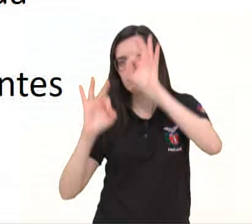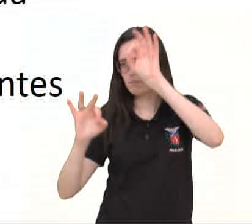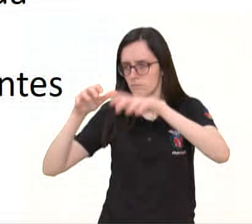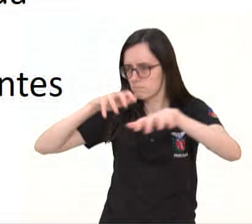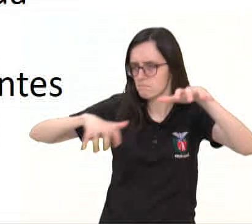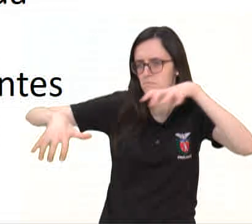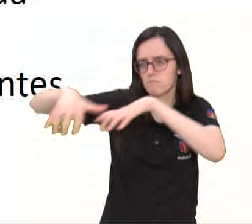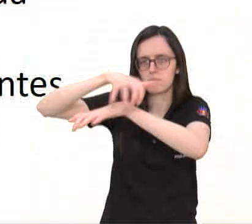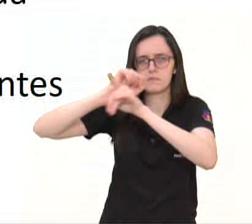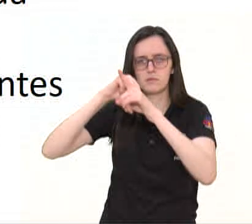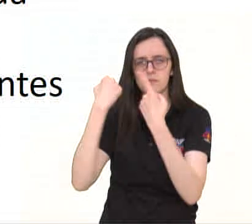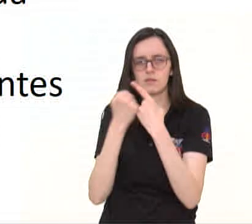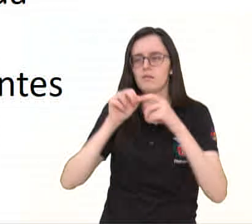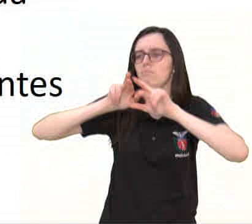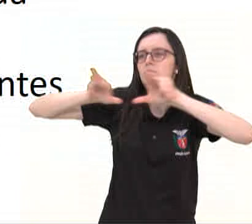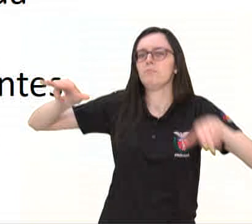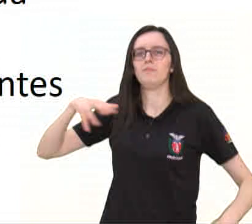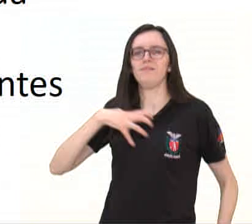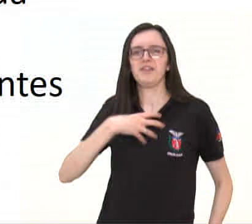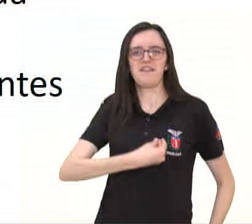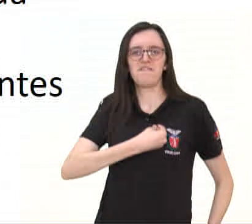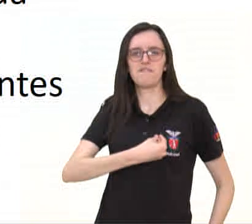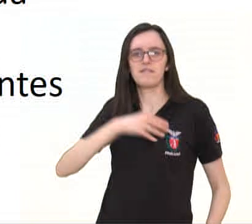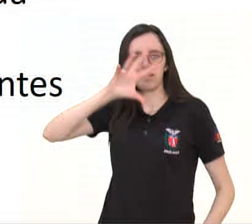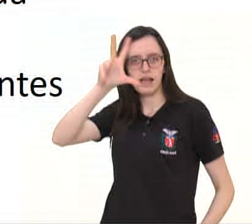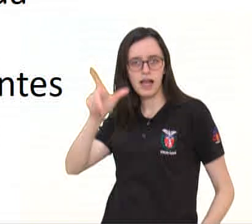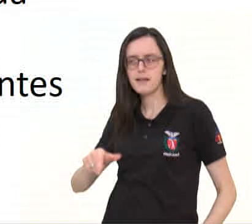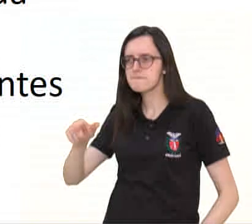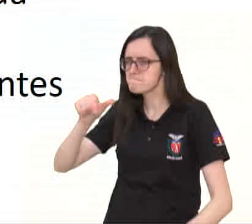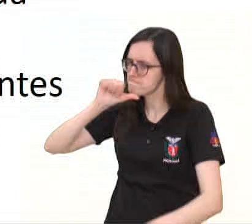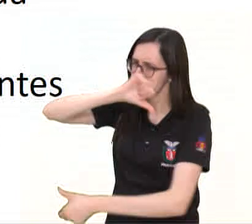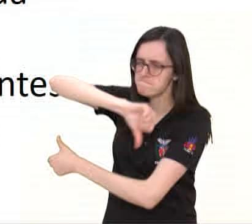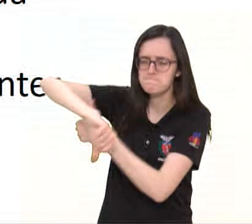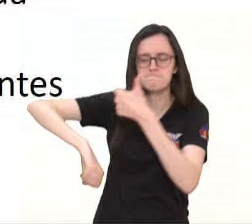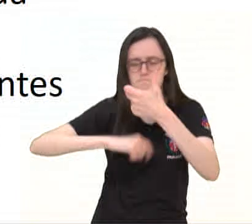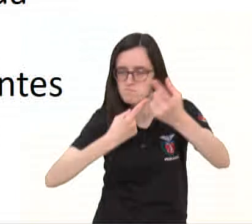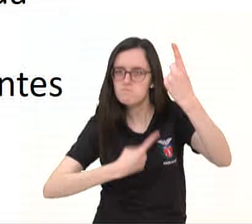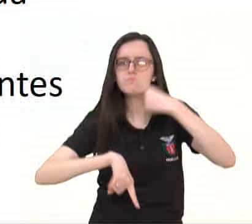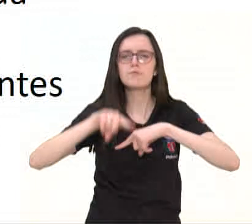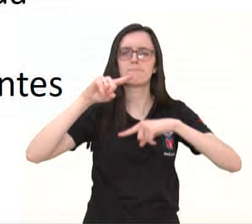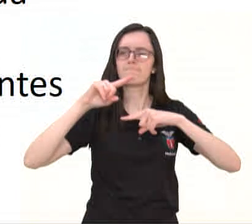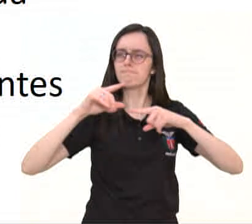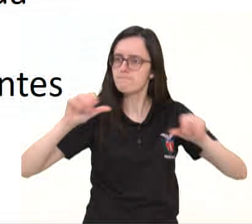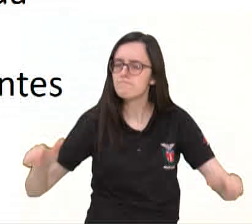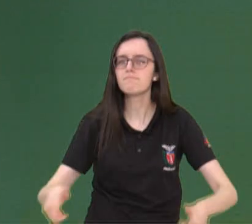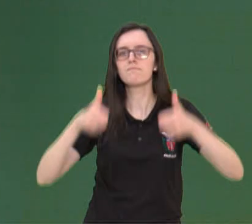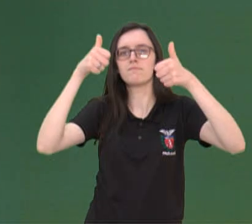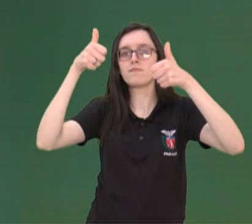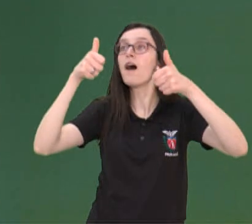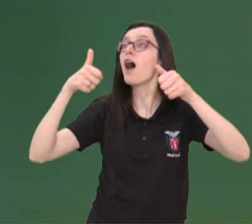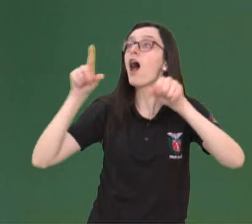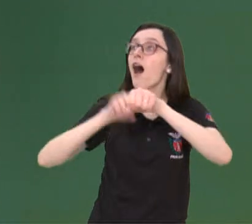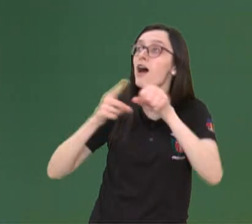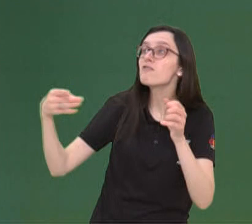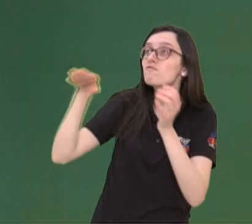e os diferentes modos de vida dos africanos foram aprimorados pela chegada dos países imperialistas europeus? Não, e